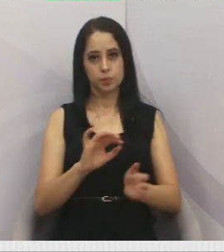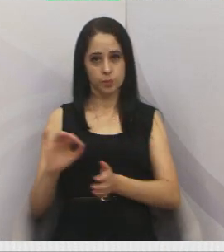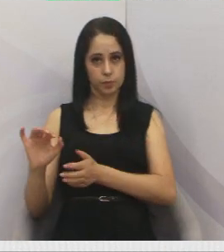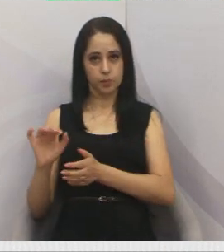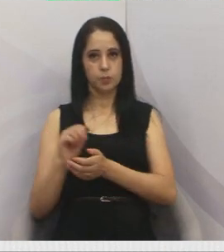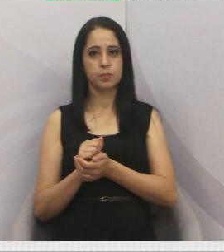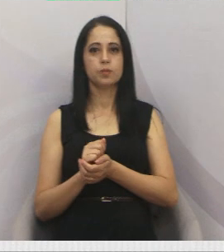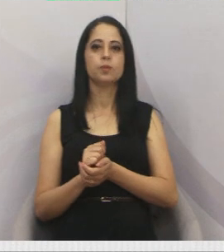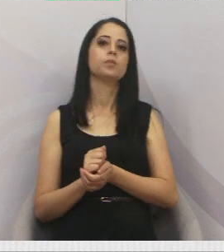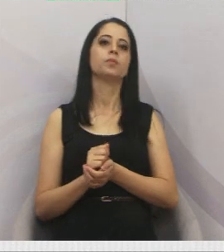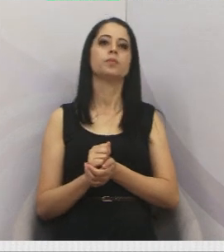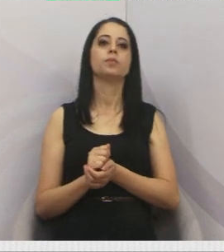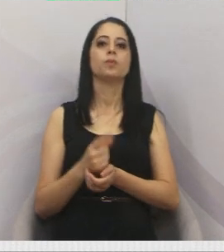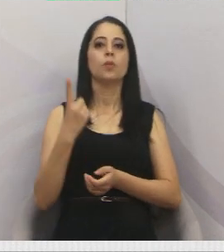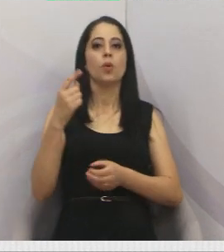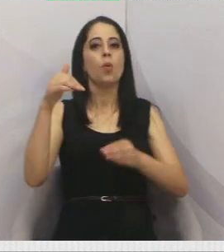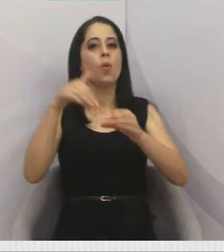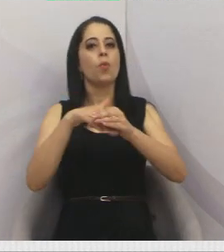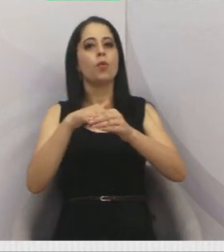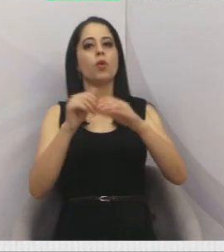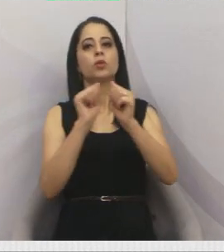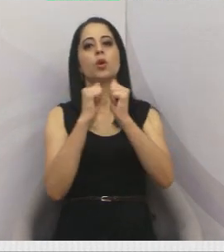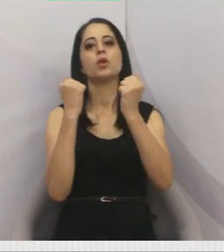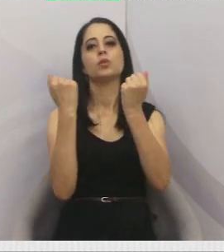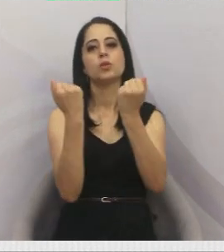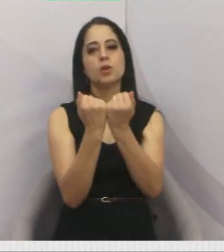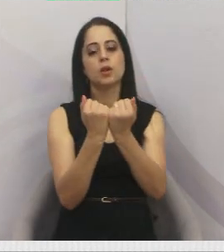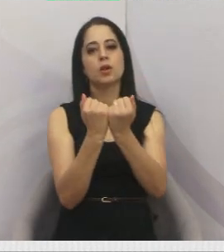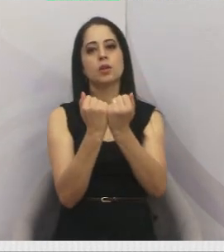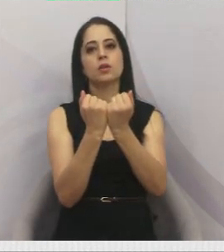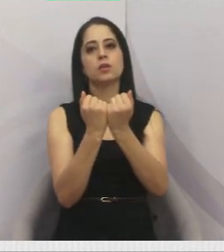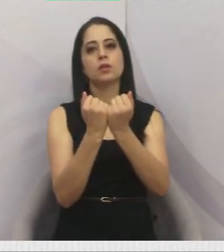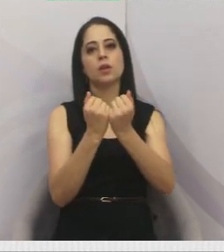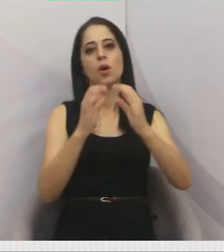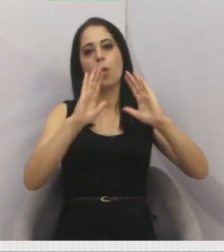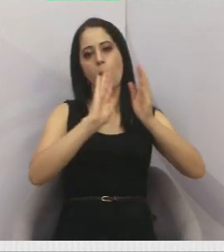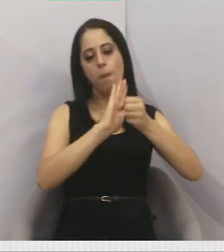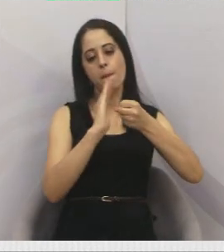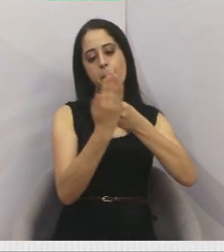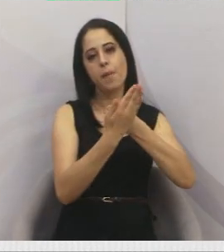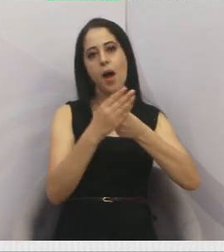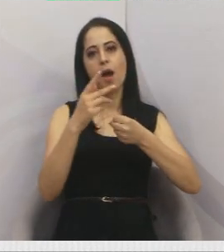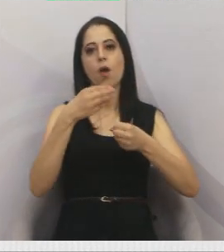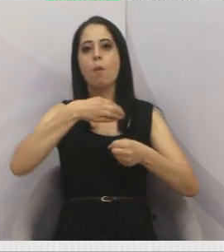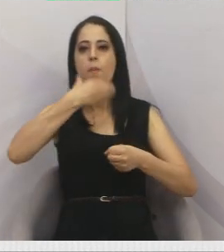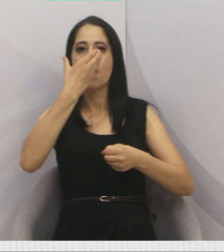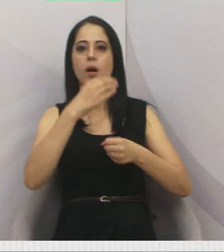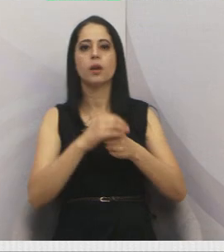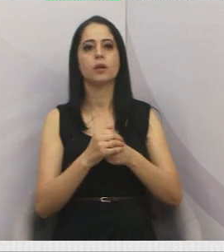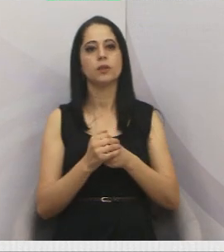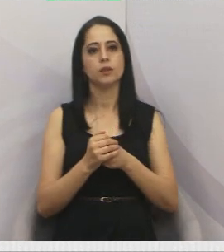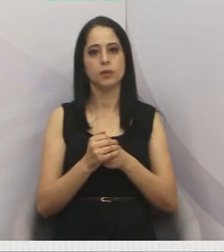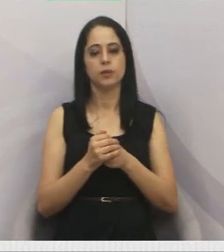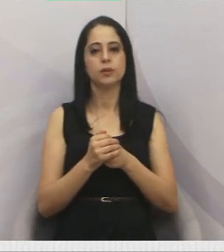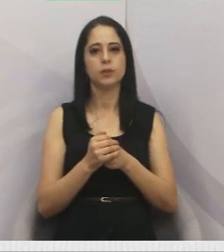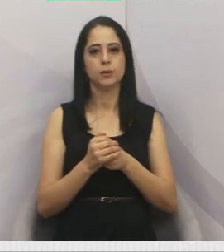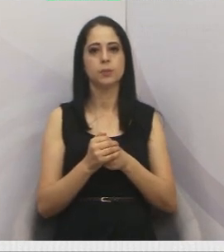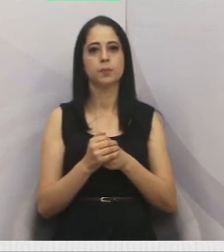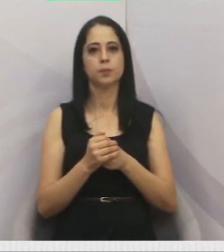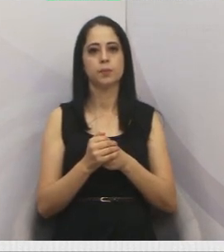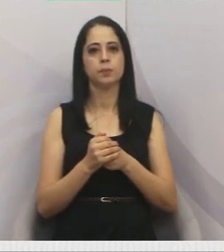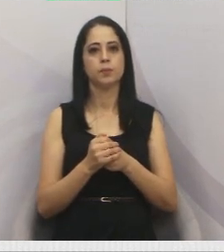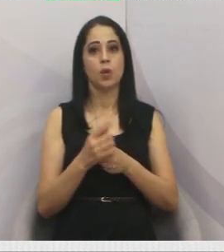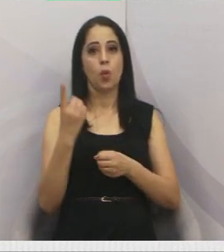Segmento Movimentos Populares, um voto para a Associação dos Moradores de Jardim Paraíso e Jardim Yolanda. Segmento Entidade de Classe